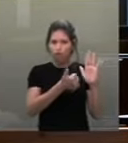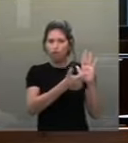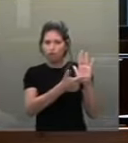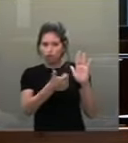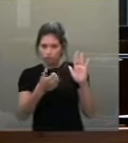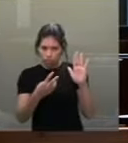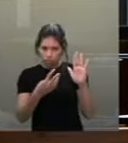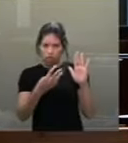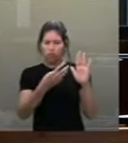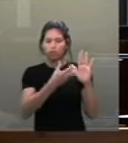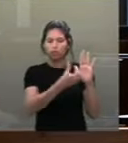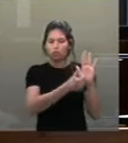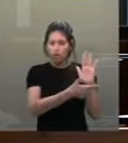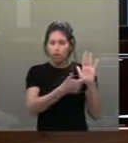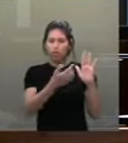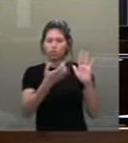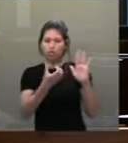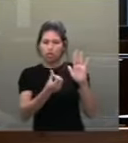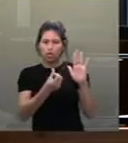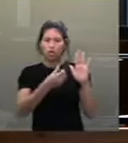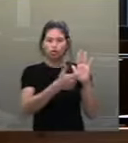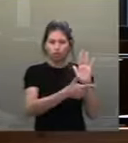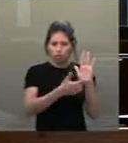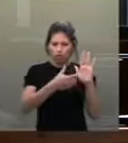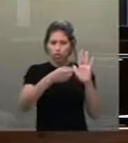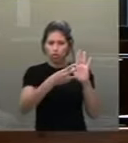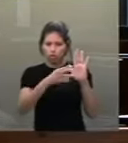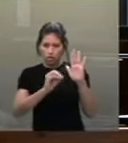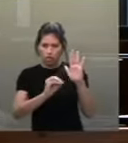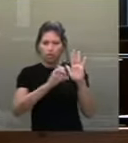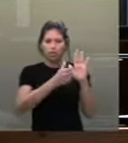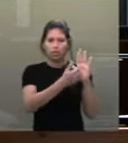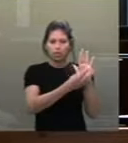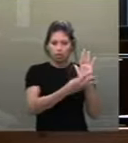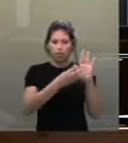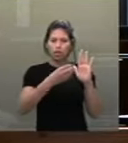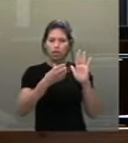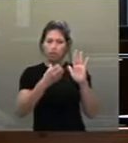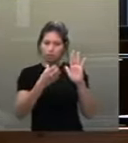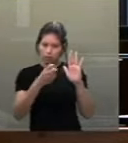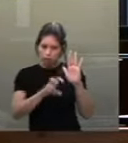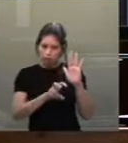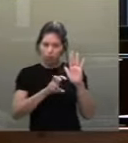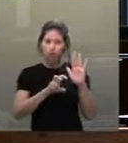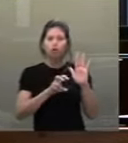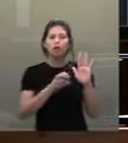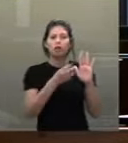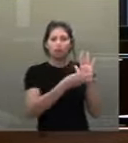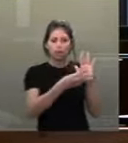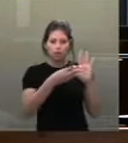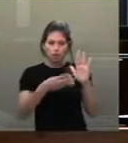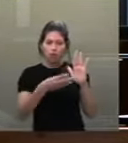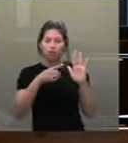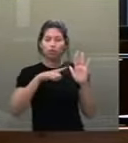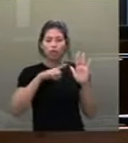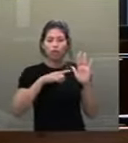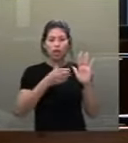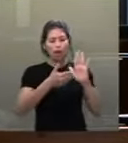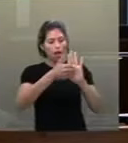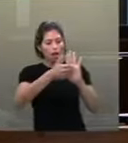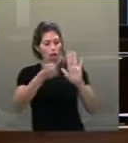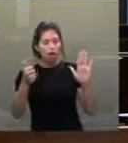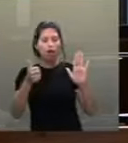23, 26, 29, 30, 33 e 35, e rejeição das demais